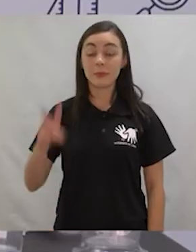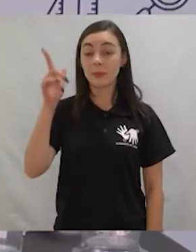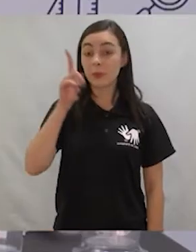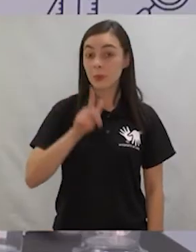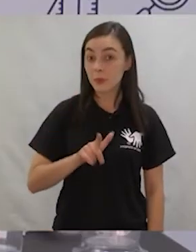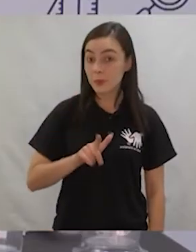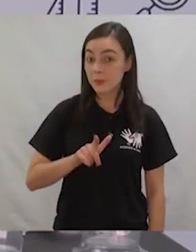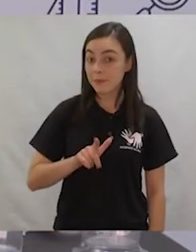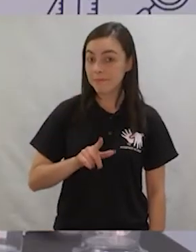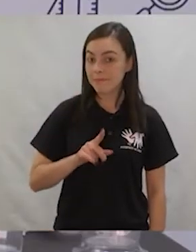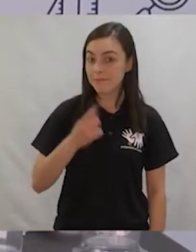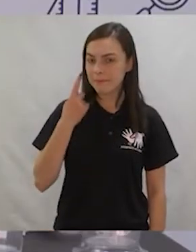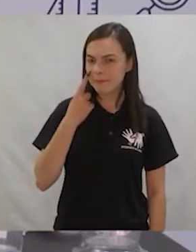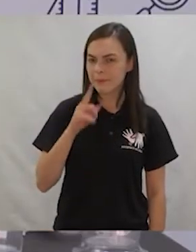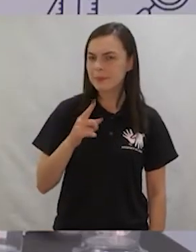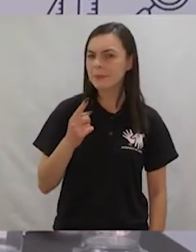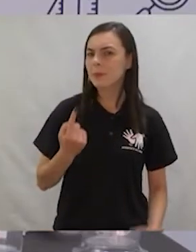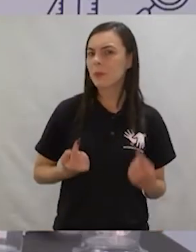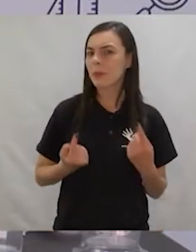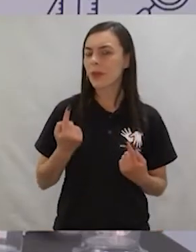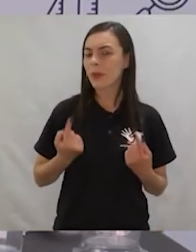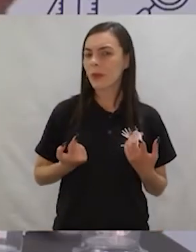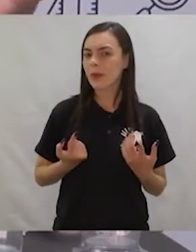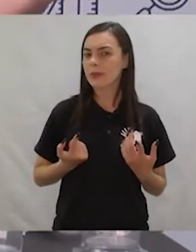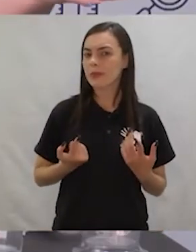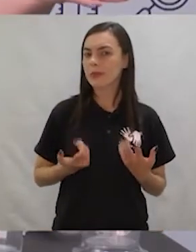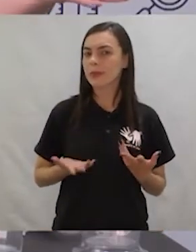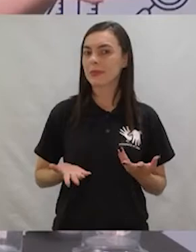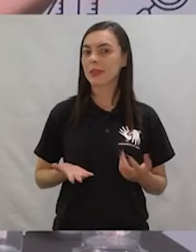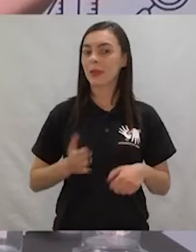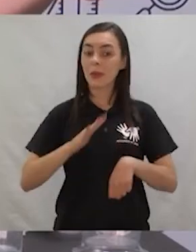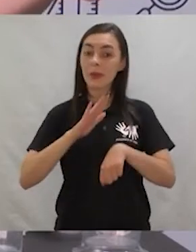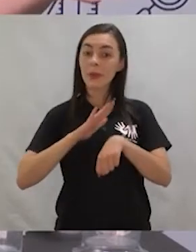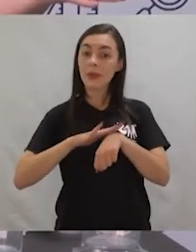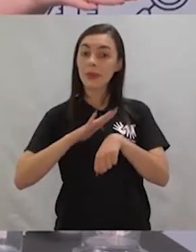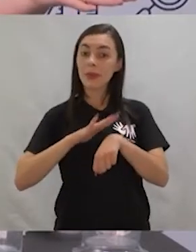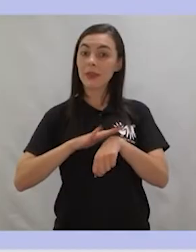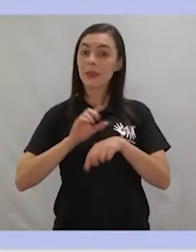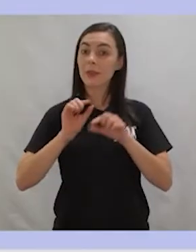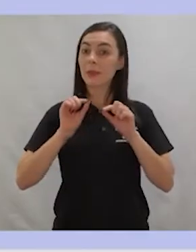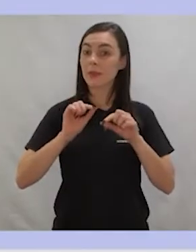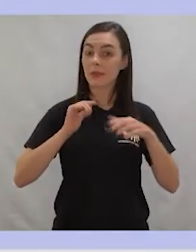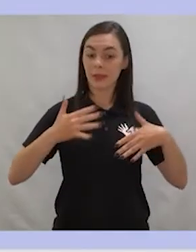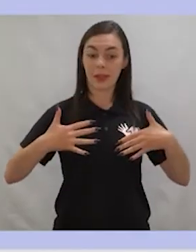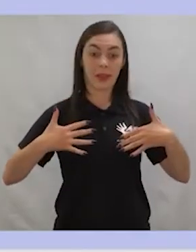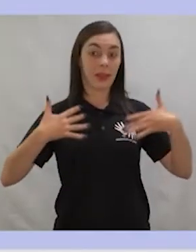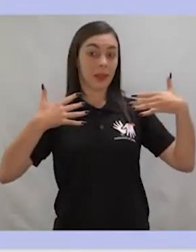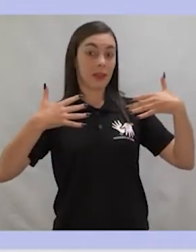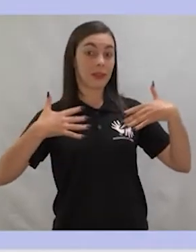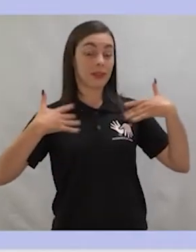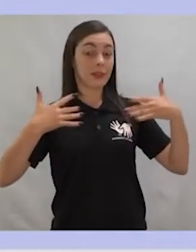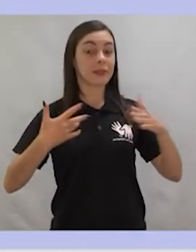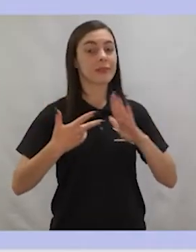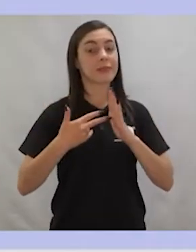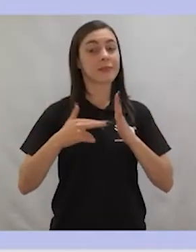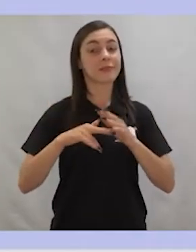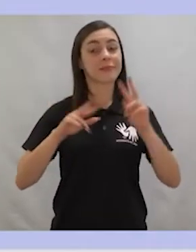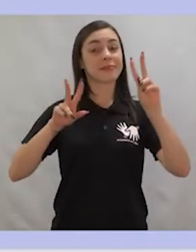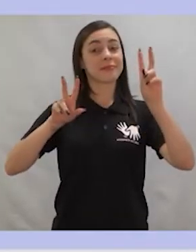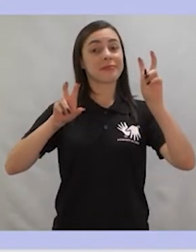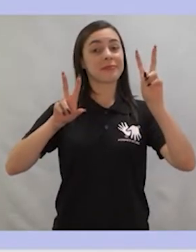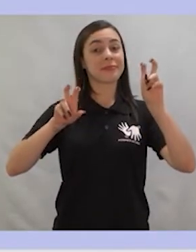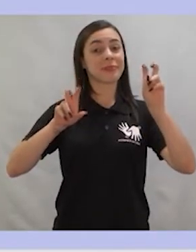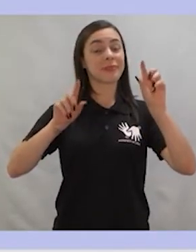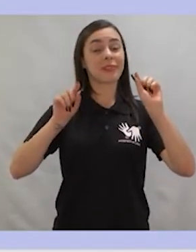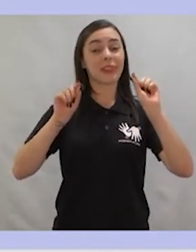Daí, conseguiu descobrir? Então o momento que ela estava era de alegria. Então o título que